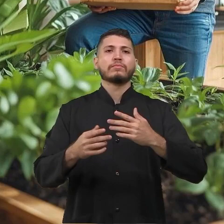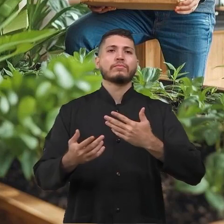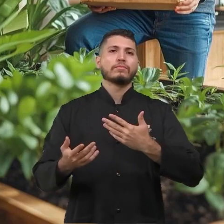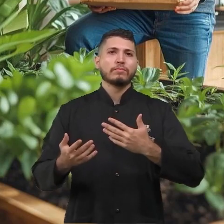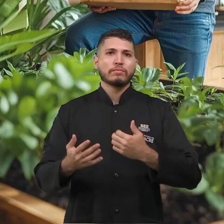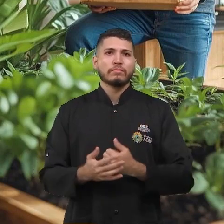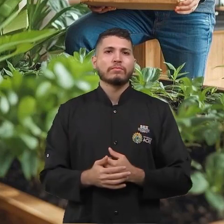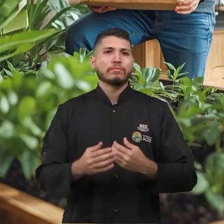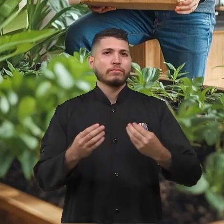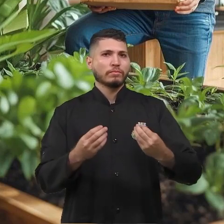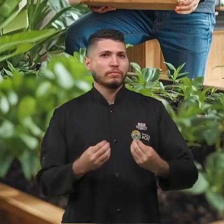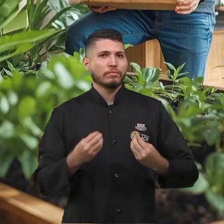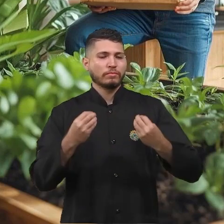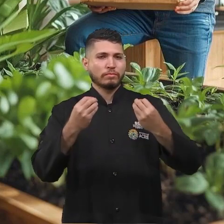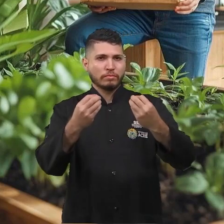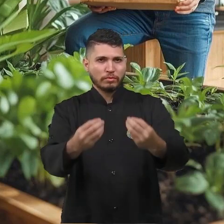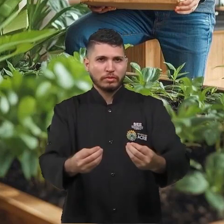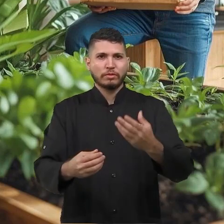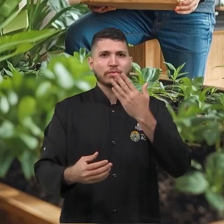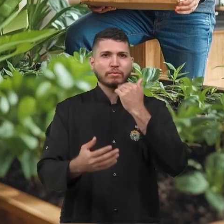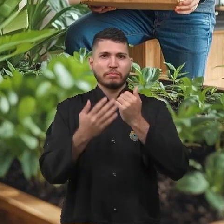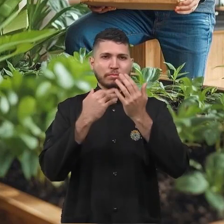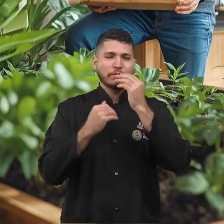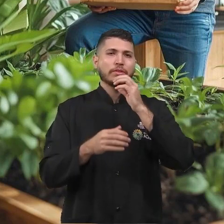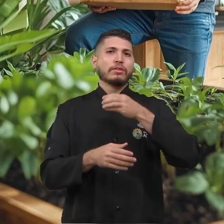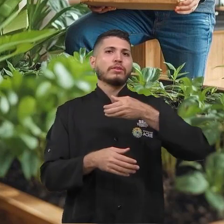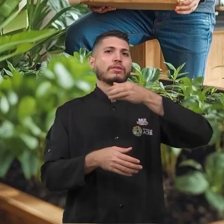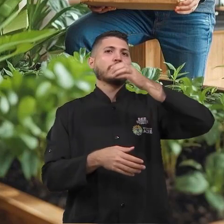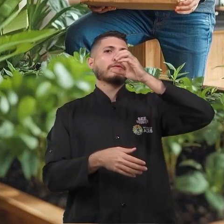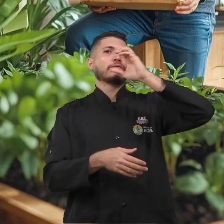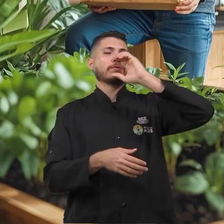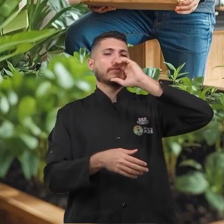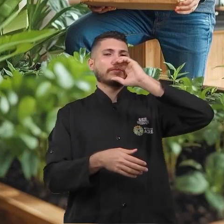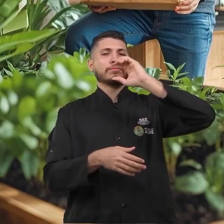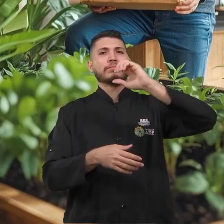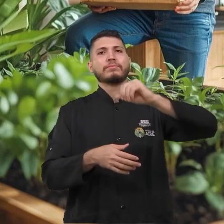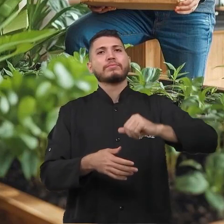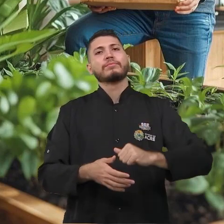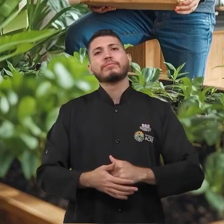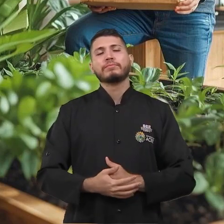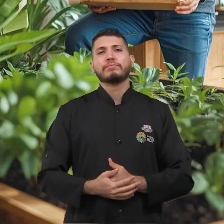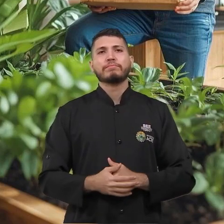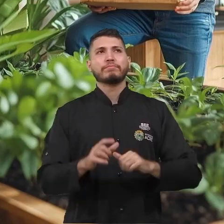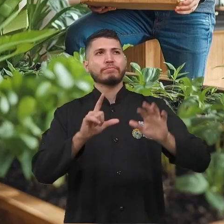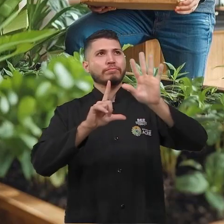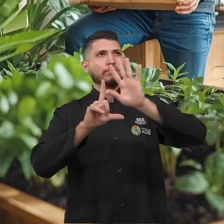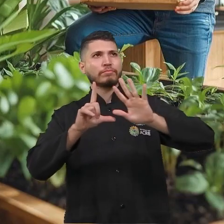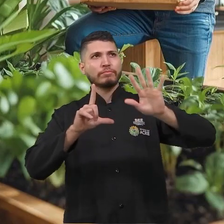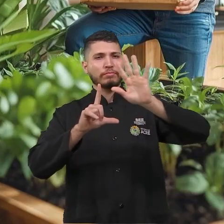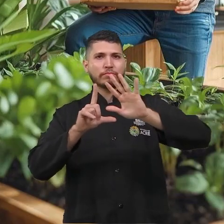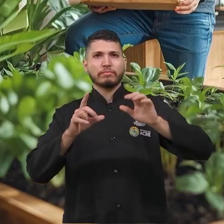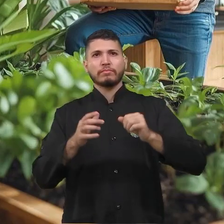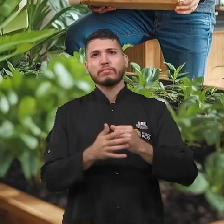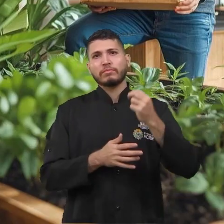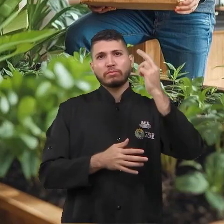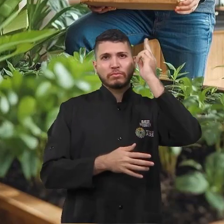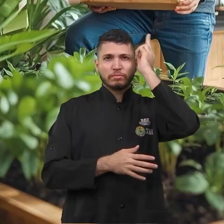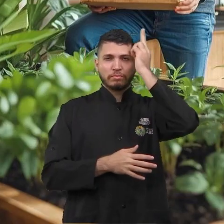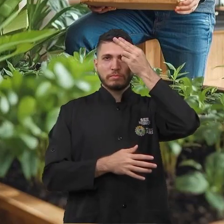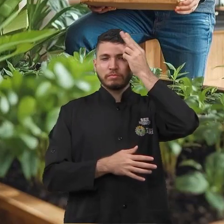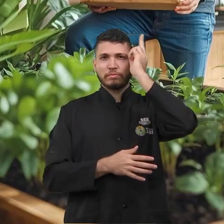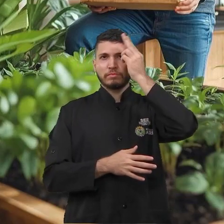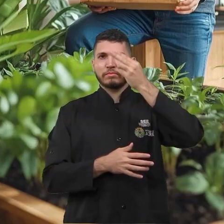fazem entregas de comida, de bebidas, nós temos também plataformas como a Uber e